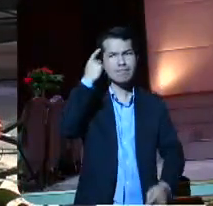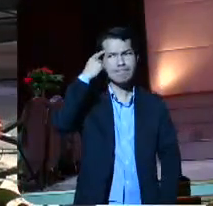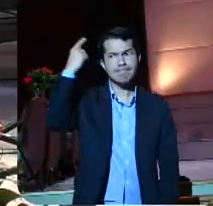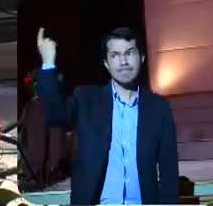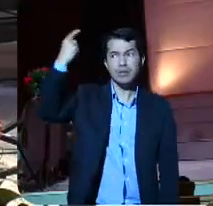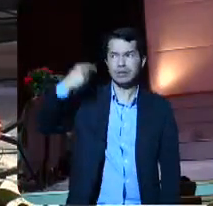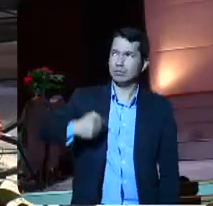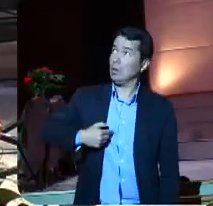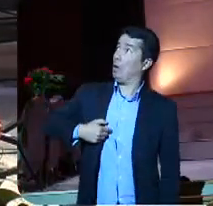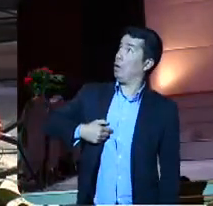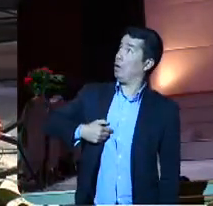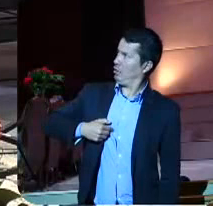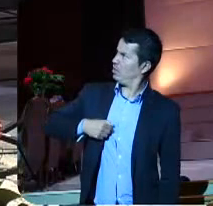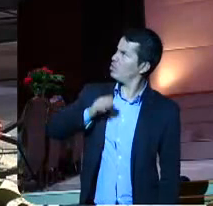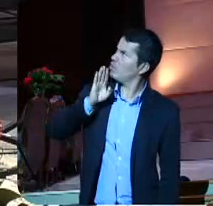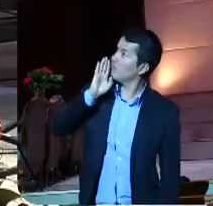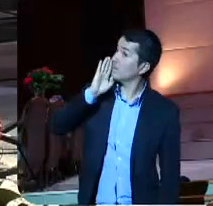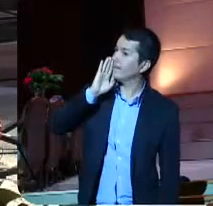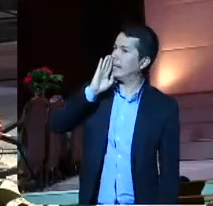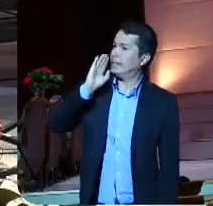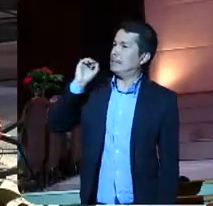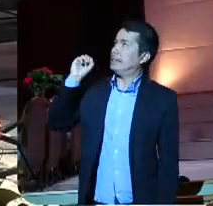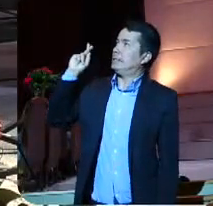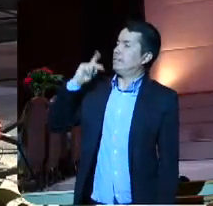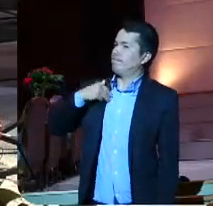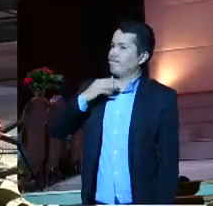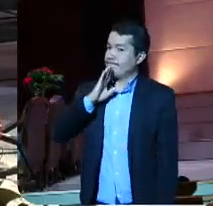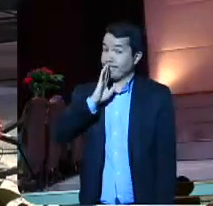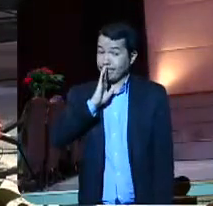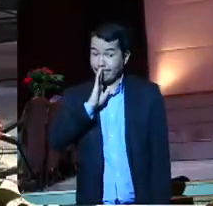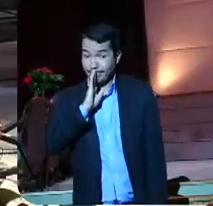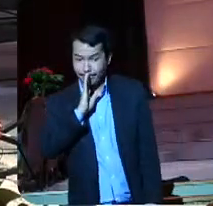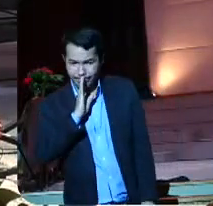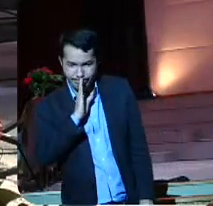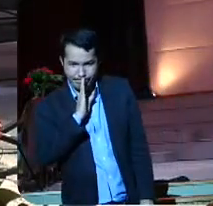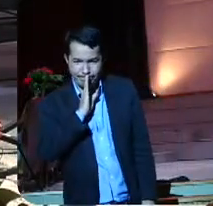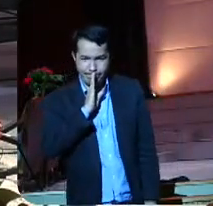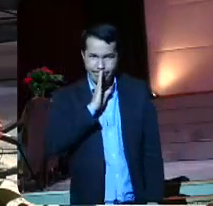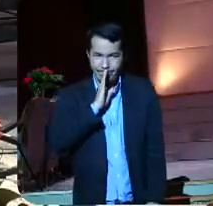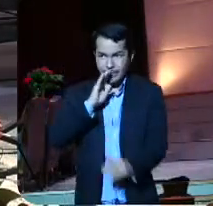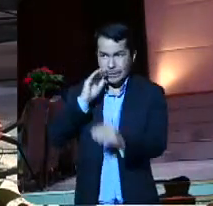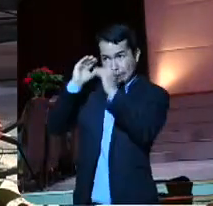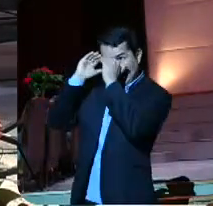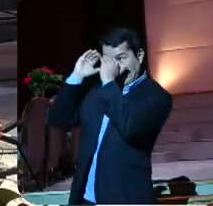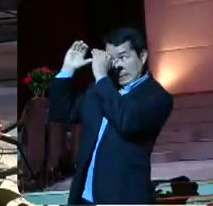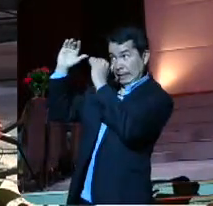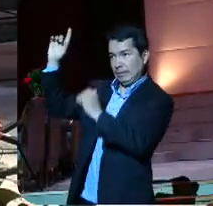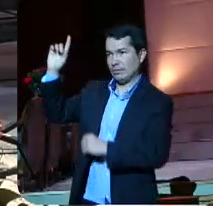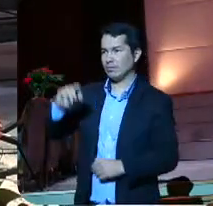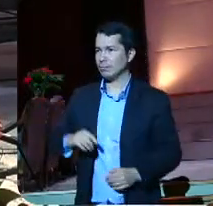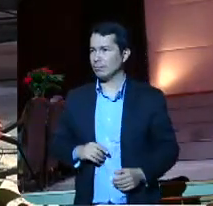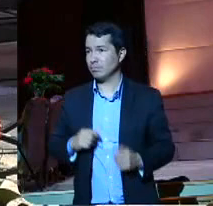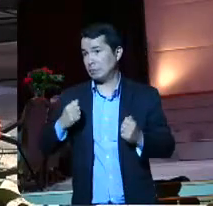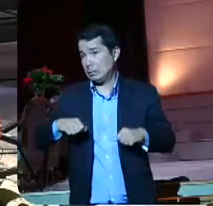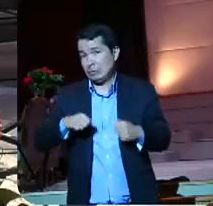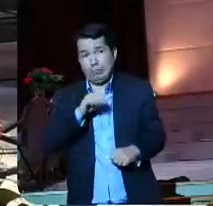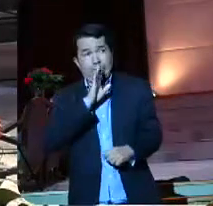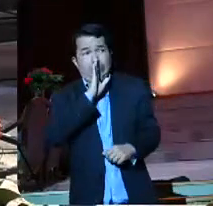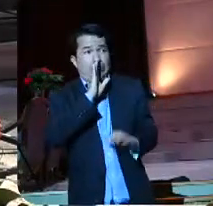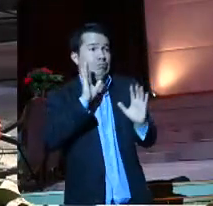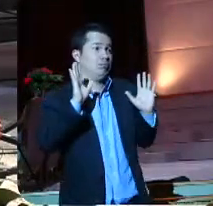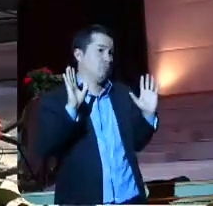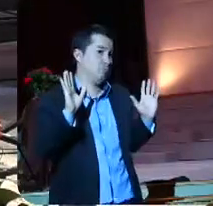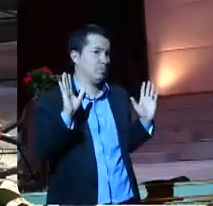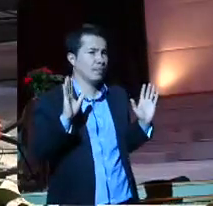E seguir Jesus de perto é obedecer às ordens mais estranhas de Jesus. Eu